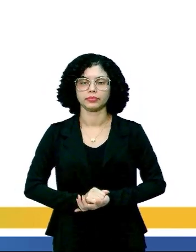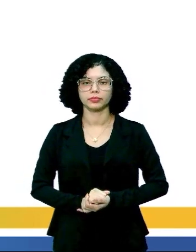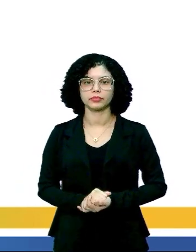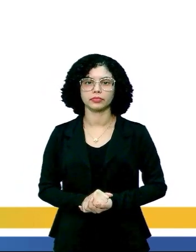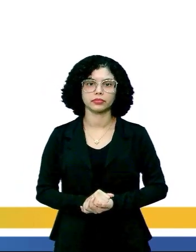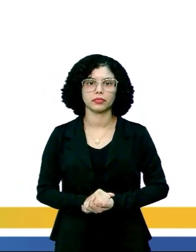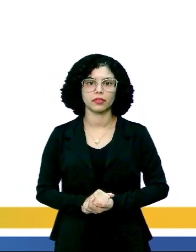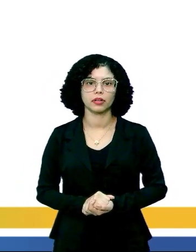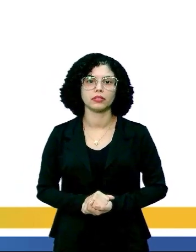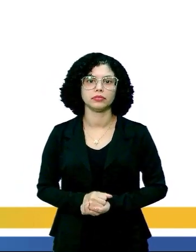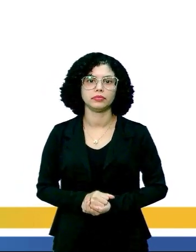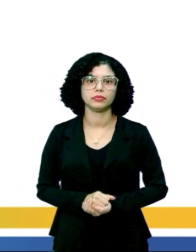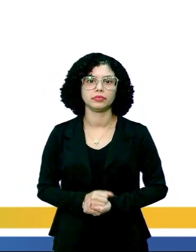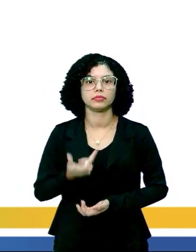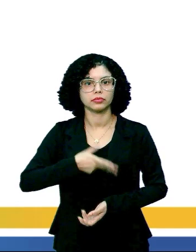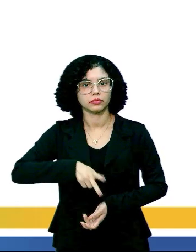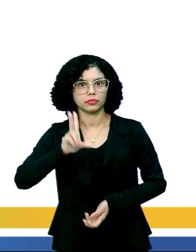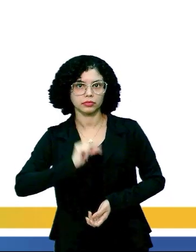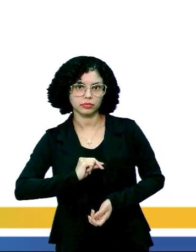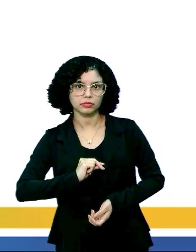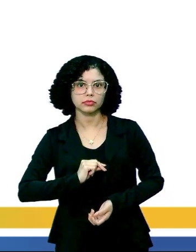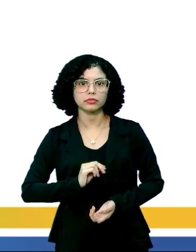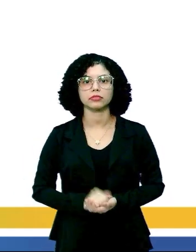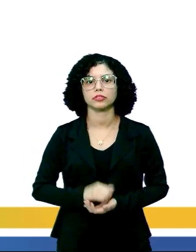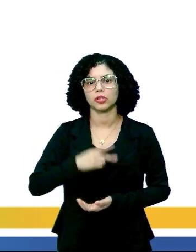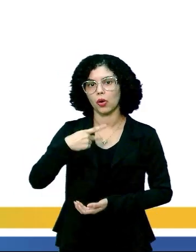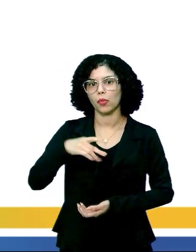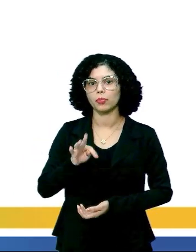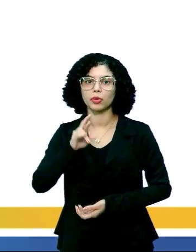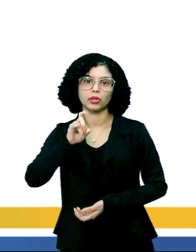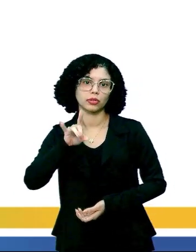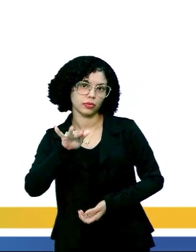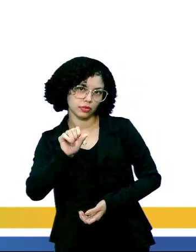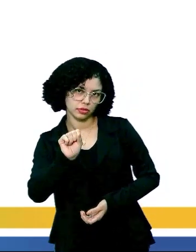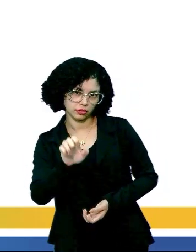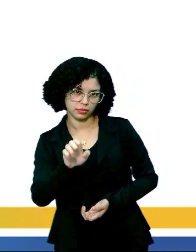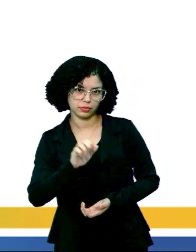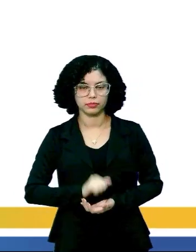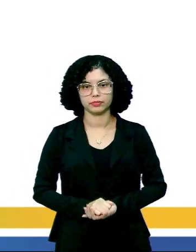American. Portugal, Portugal.